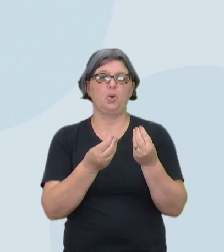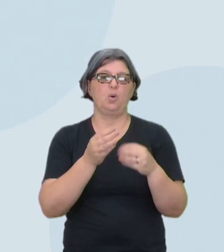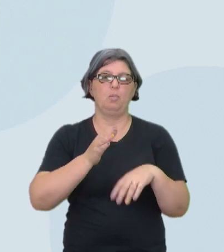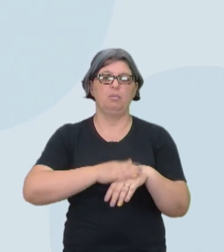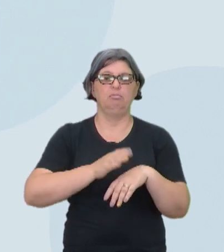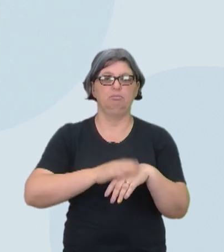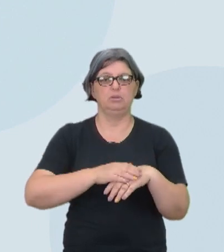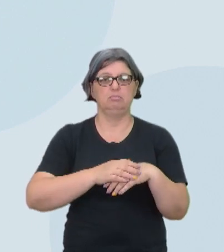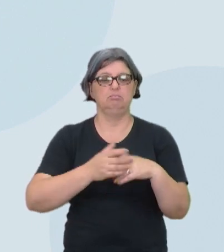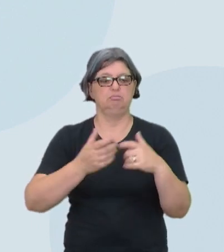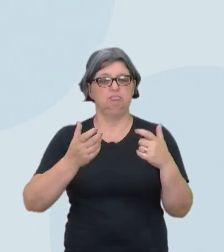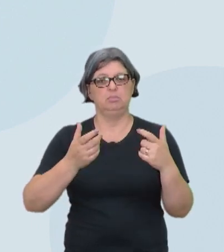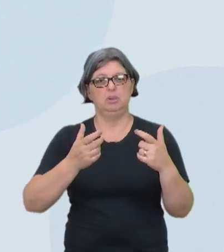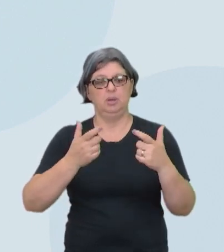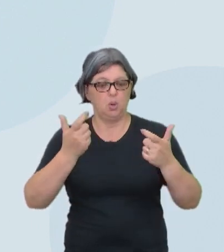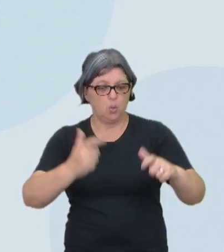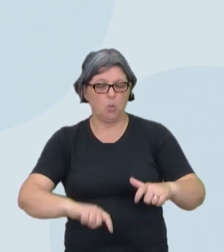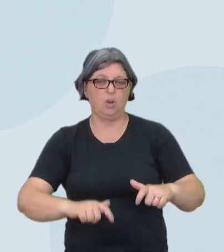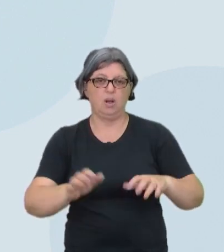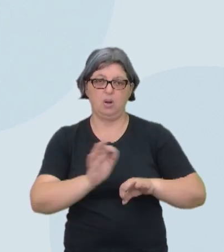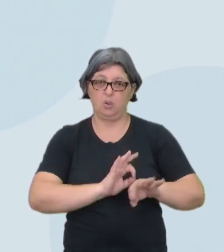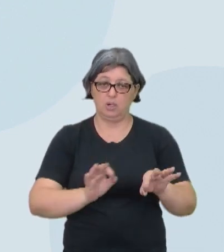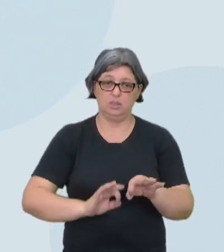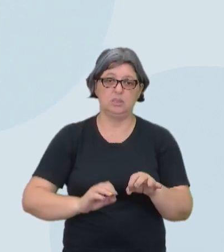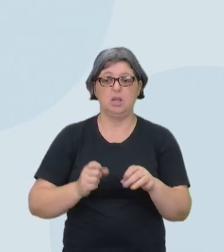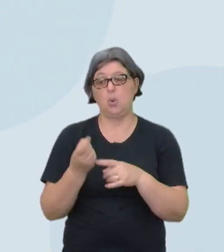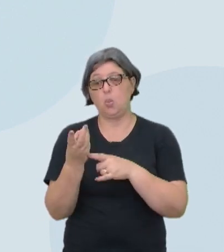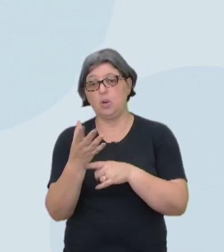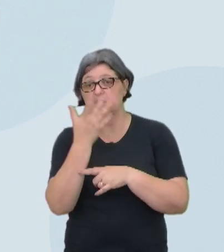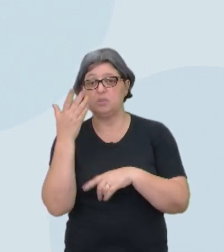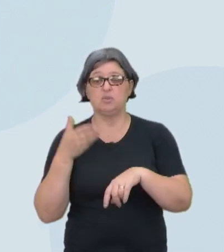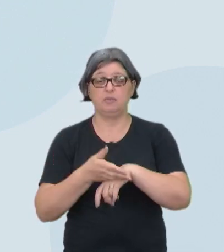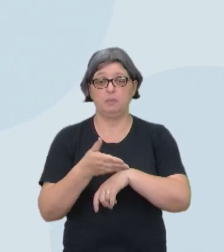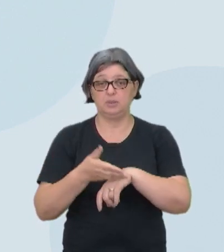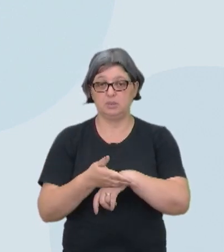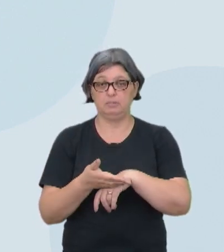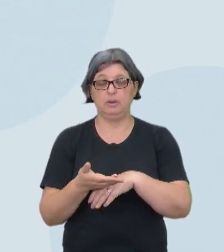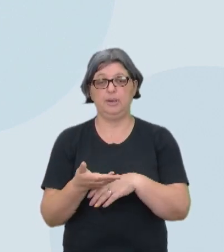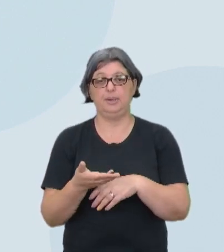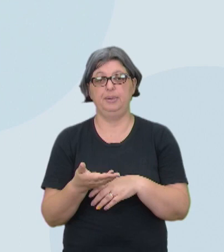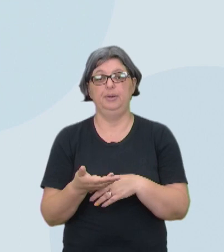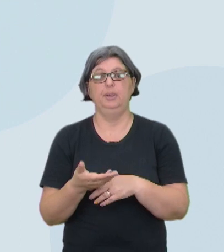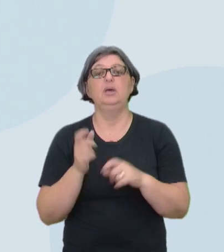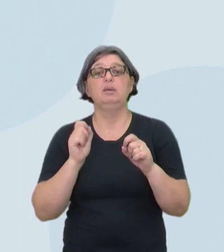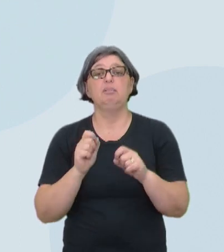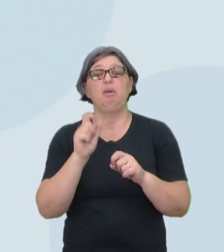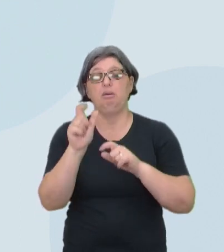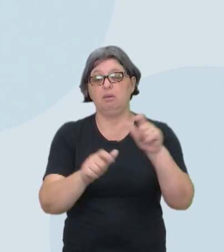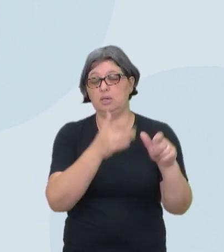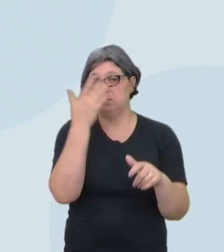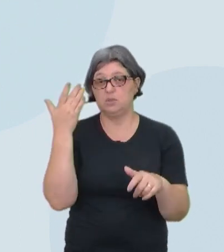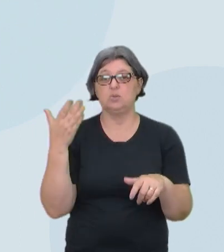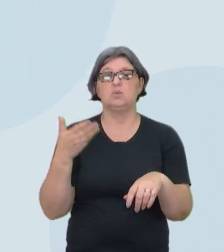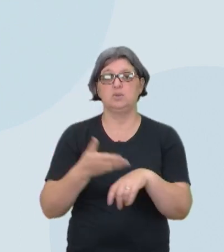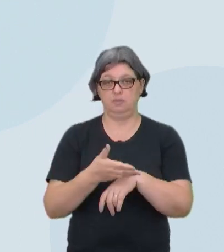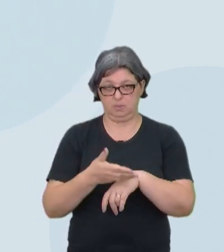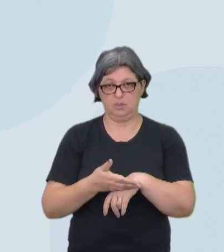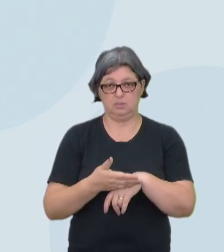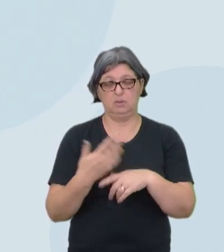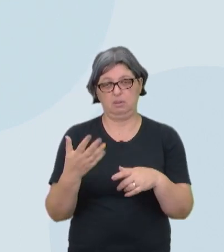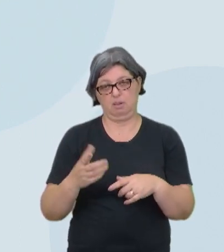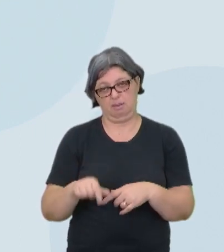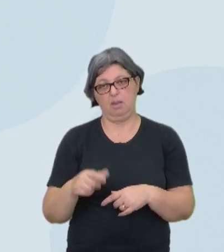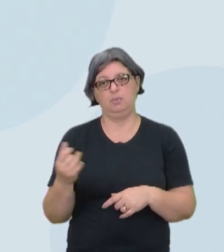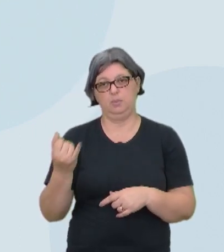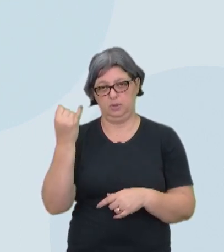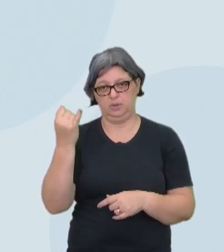cenário, quantas pessoas participarão dessa elaboração, quem serão as pessoas envolvidas, isso é muito importante,